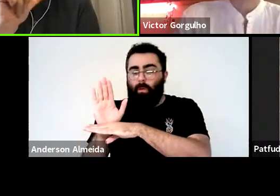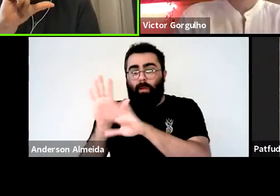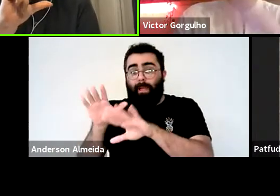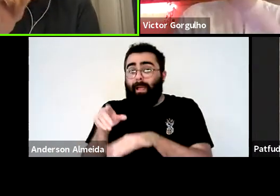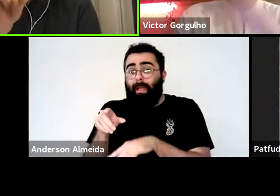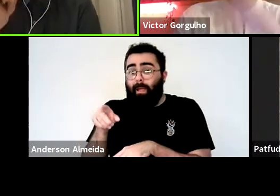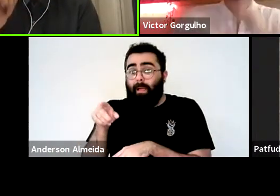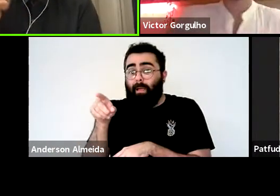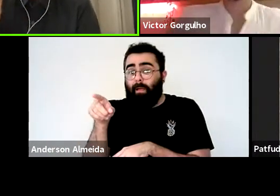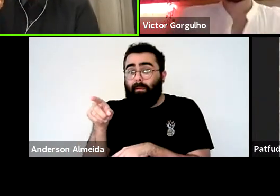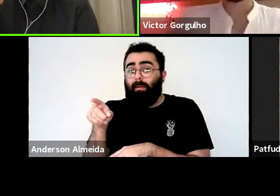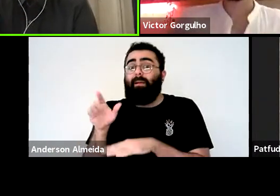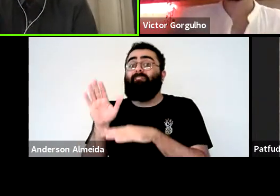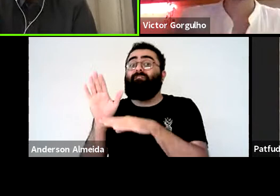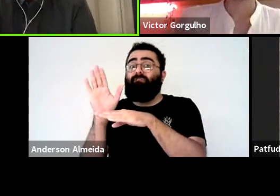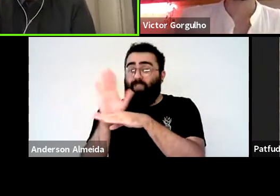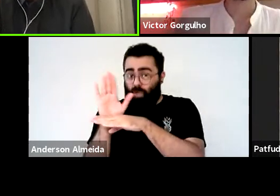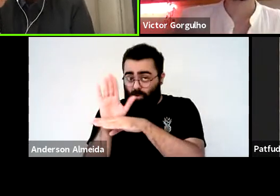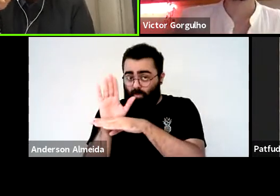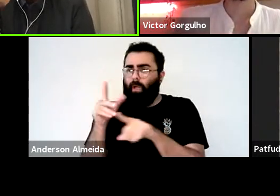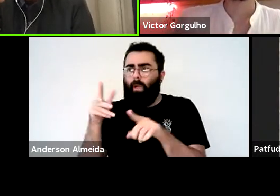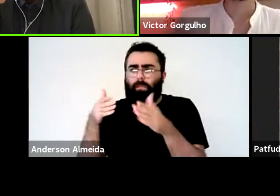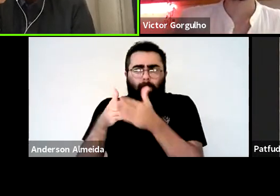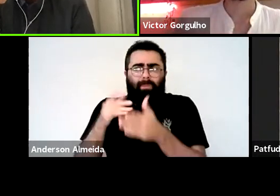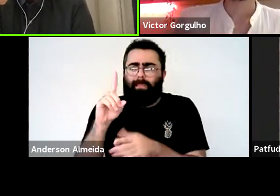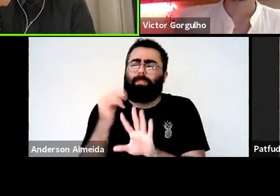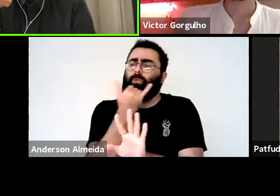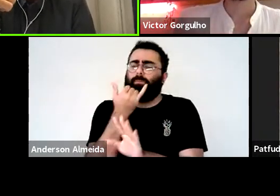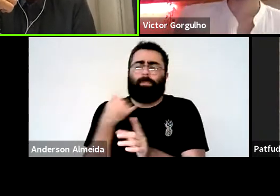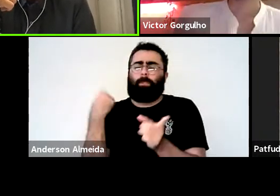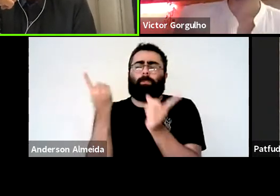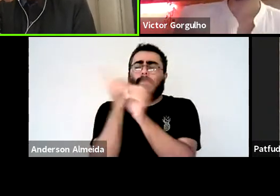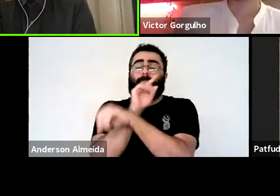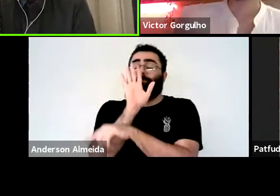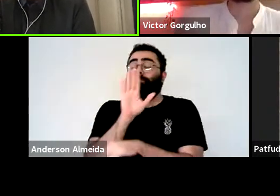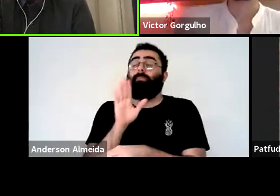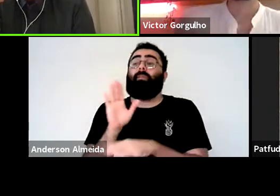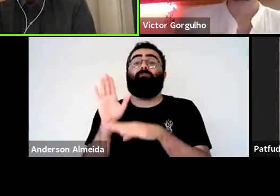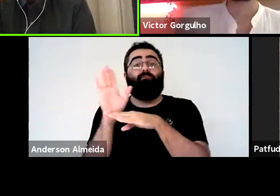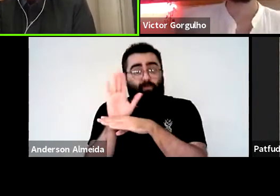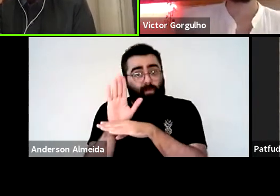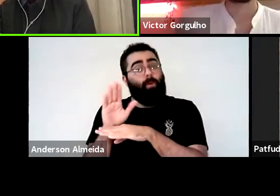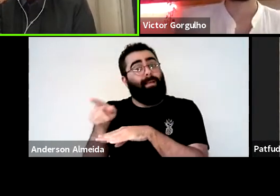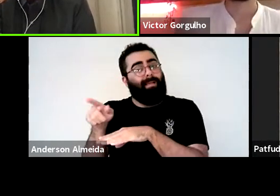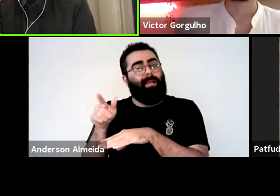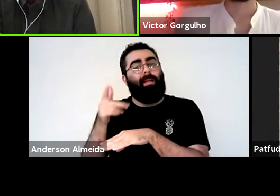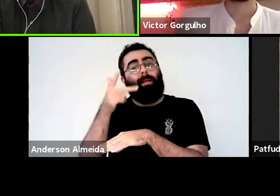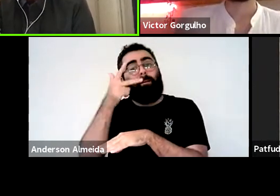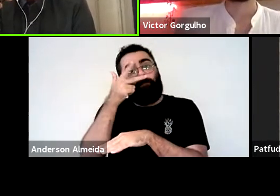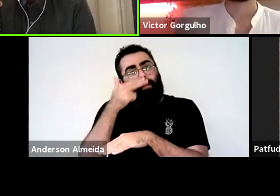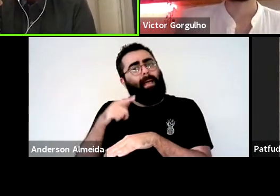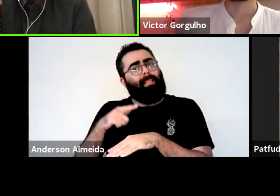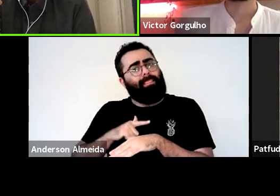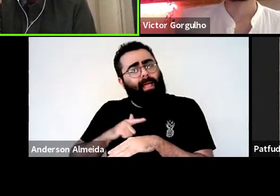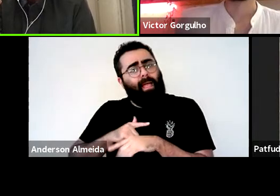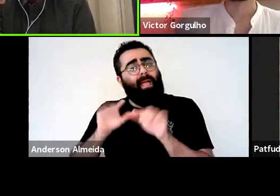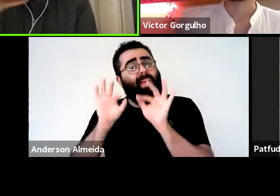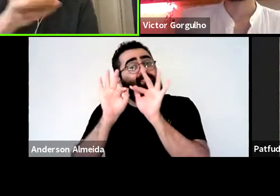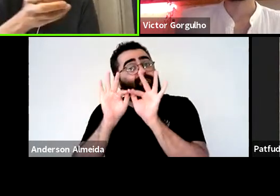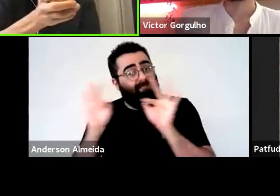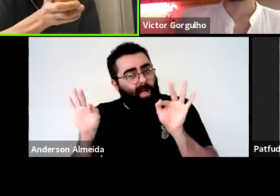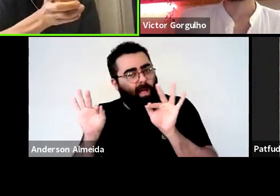O filme ele é também composto por frases que são ditas, que são precisamente